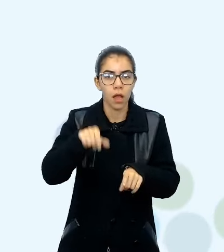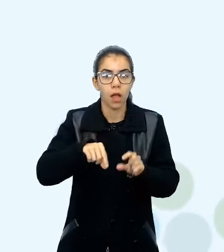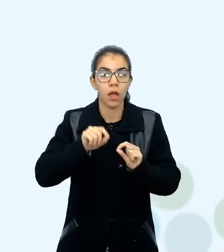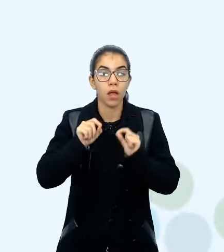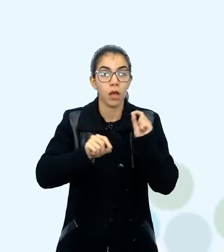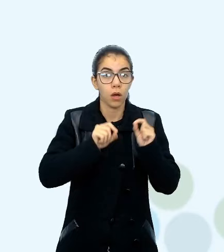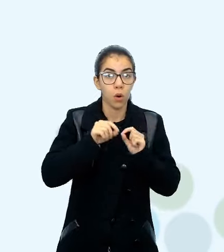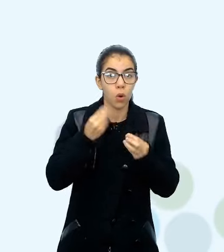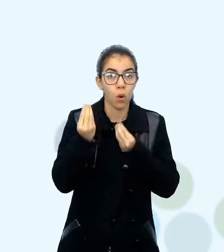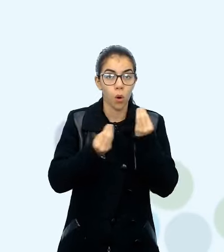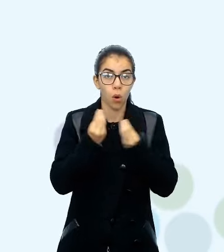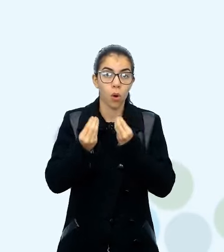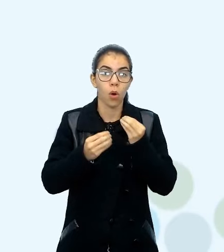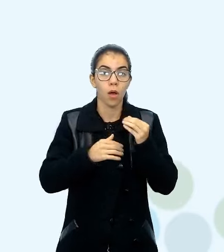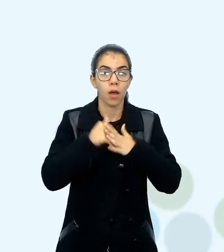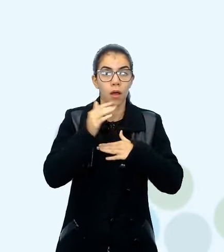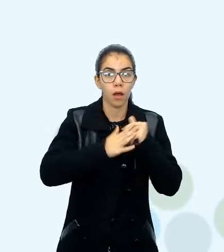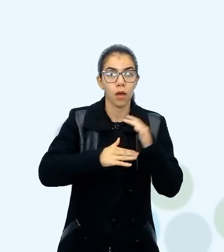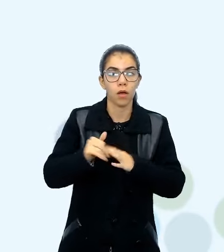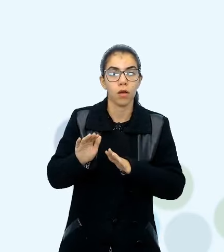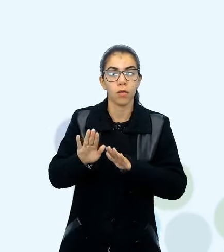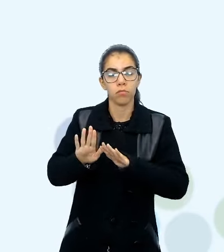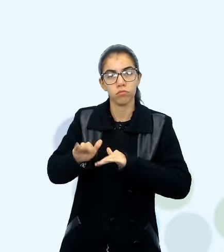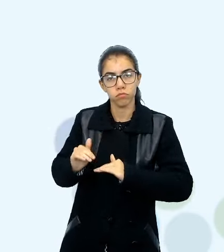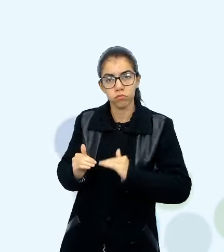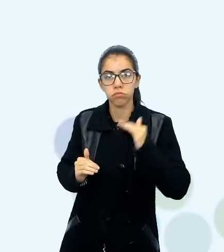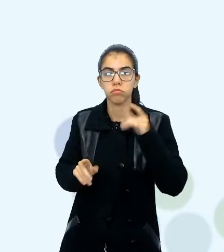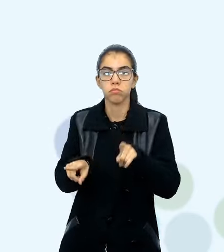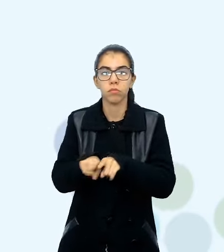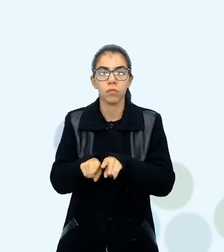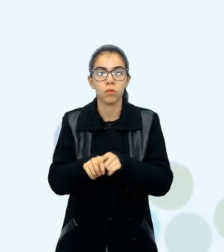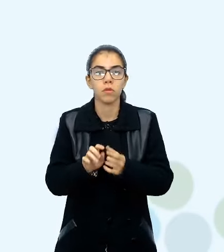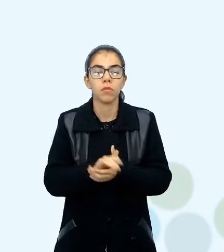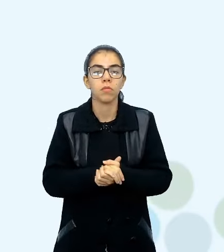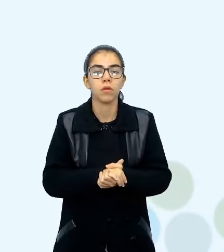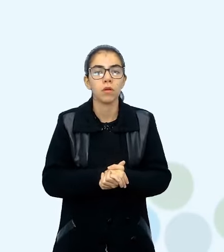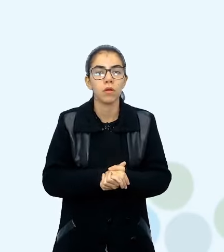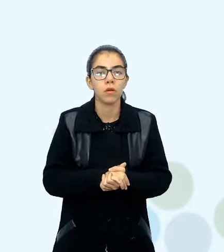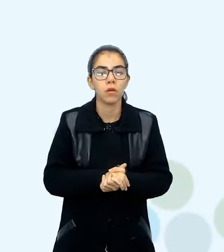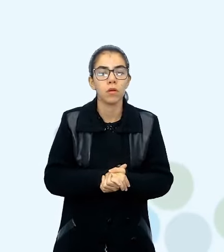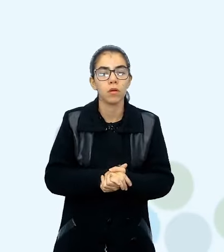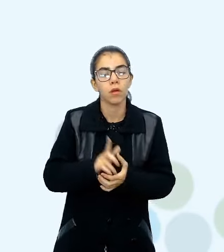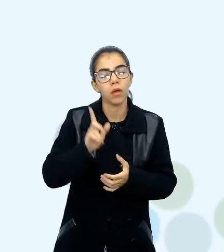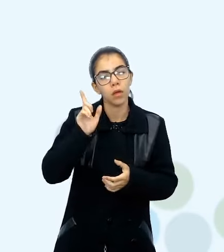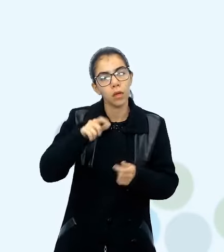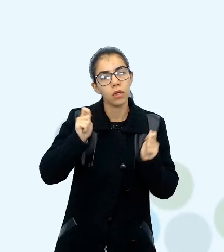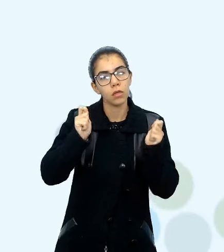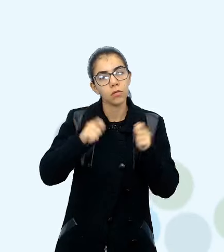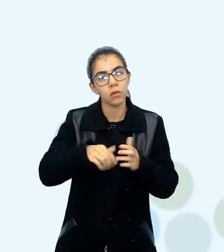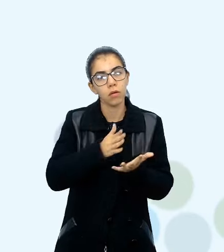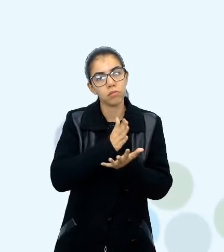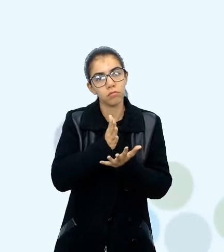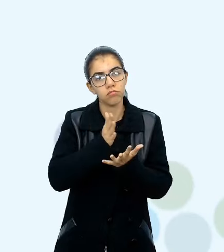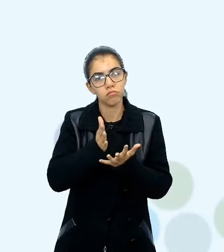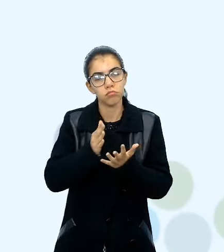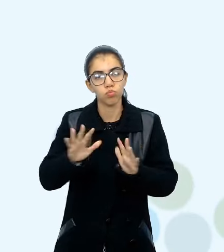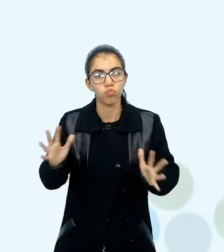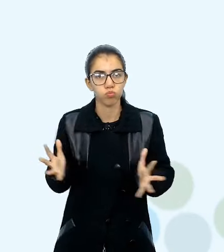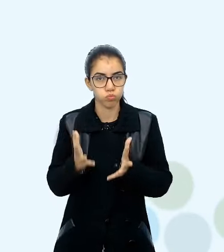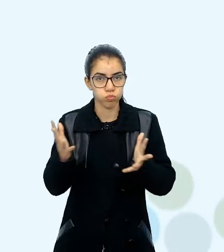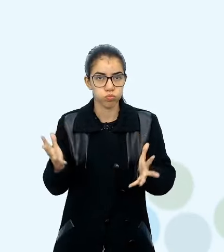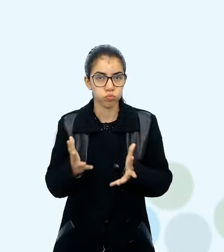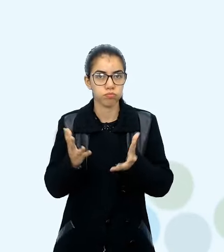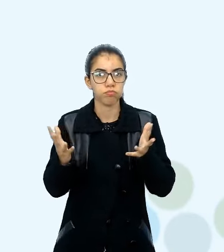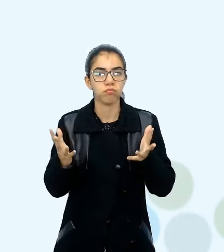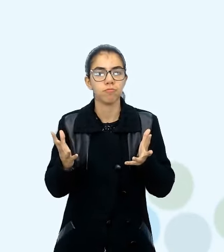o adulto, seja a criança, e aí vai favorecendo que ela possa realmente buscar outros estímulos e aí